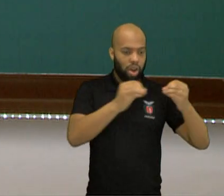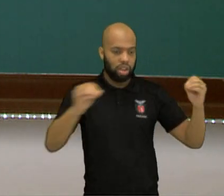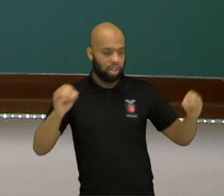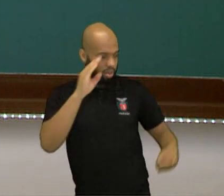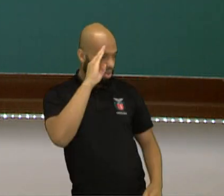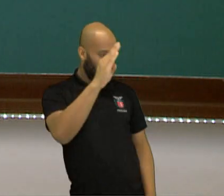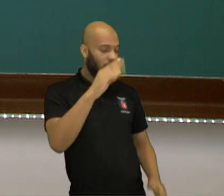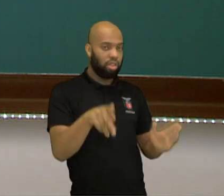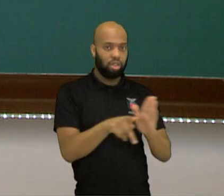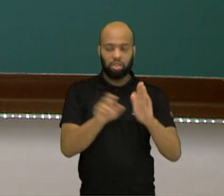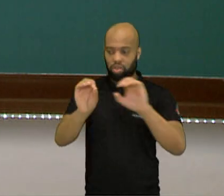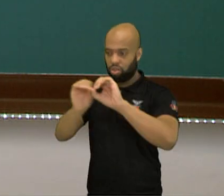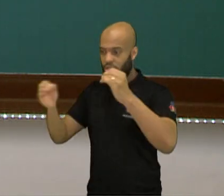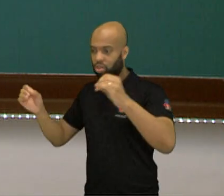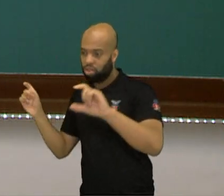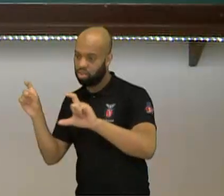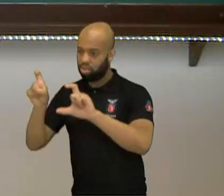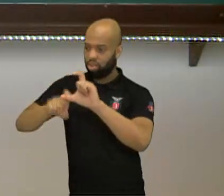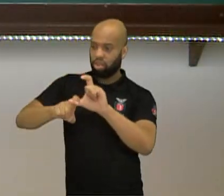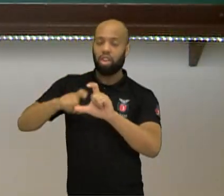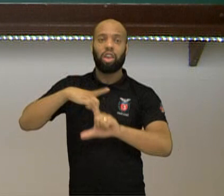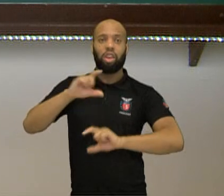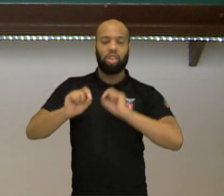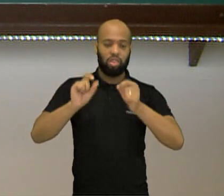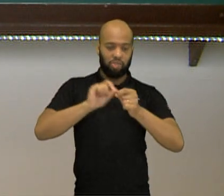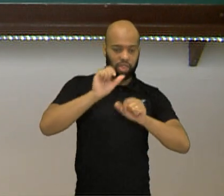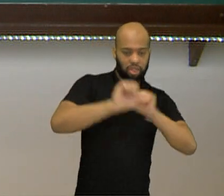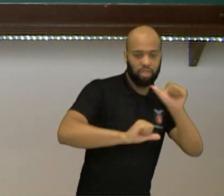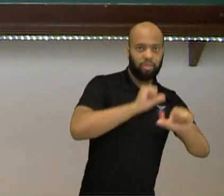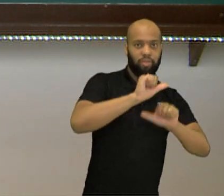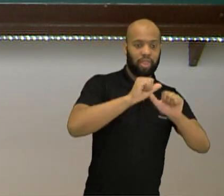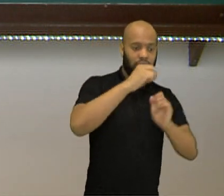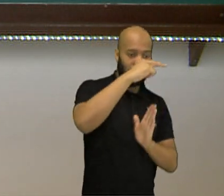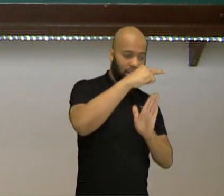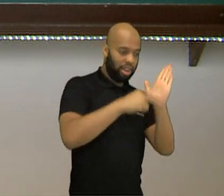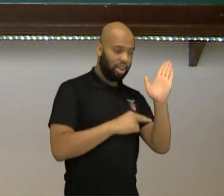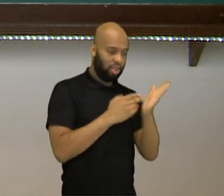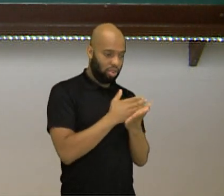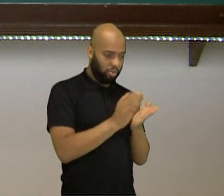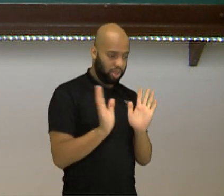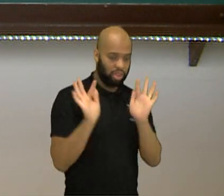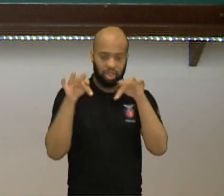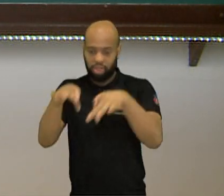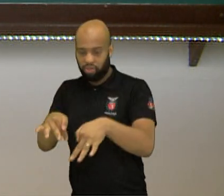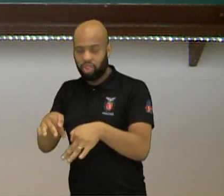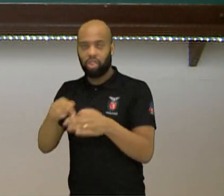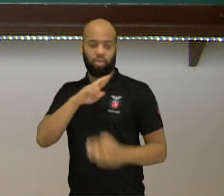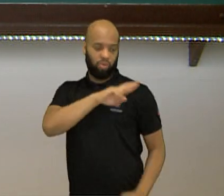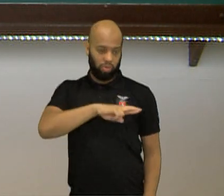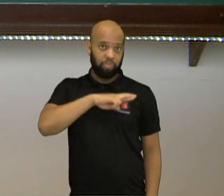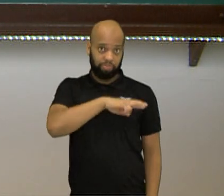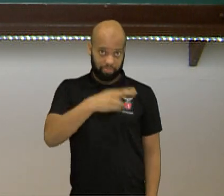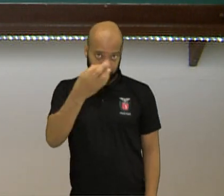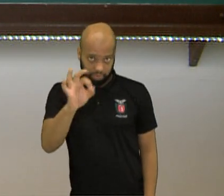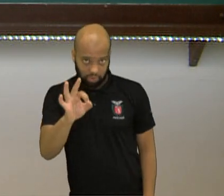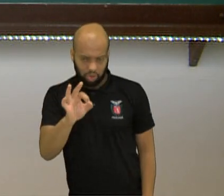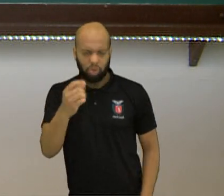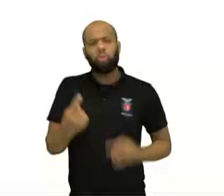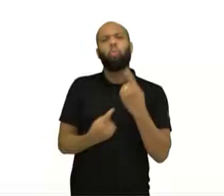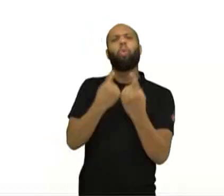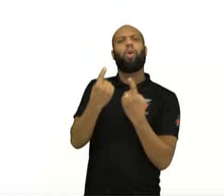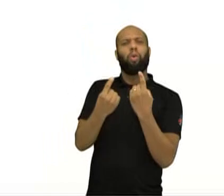tive que fazer? Uma transformação. Li de começo a fim um romance. Que